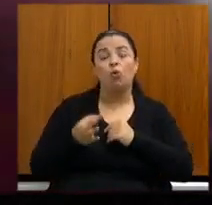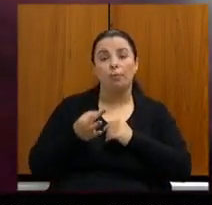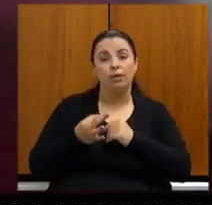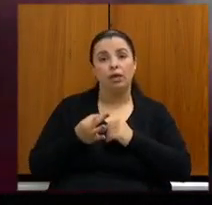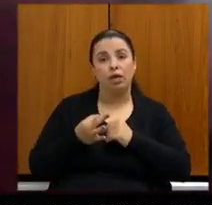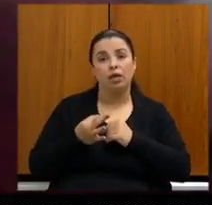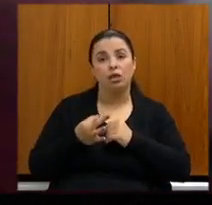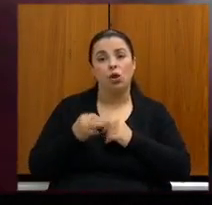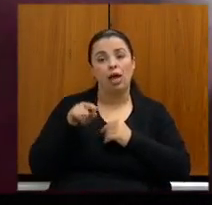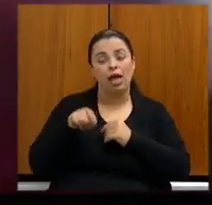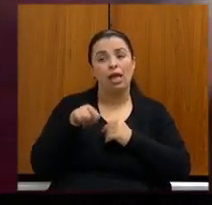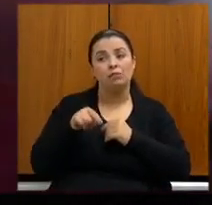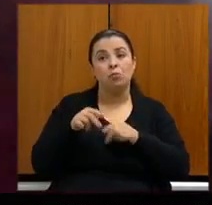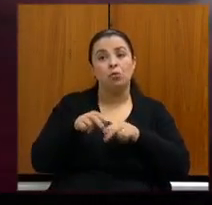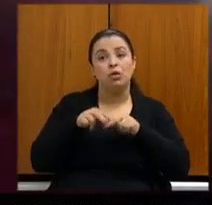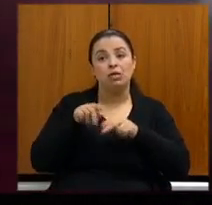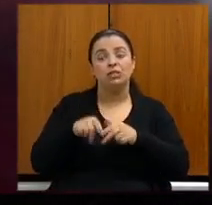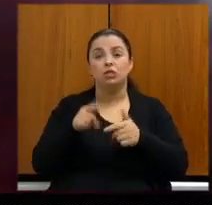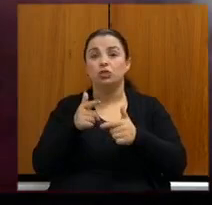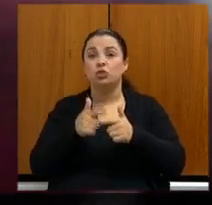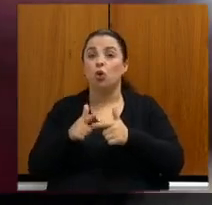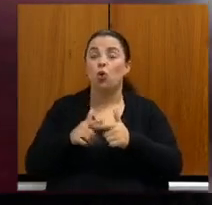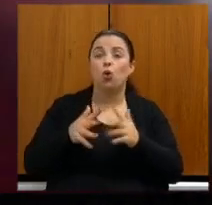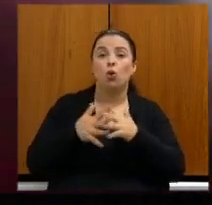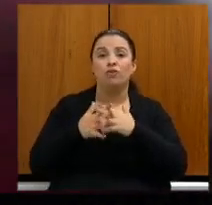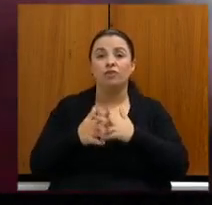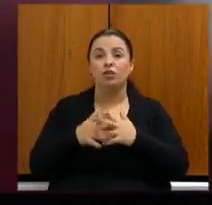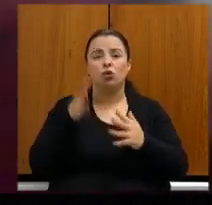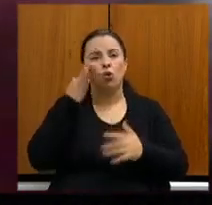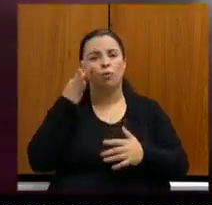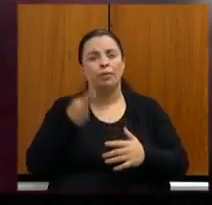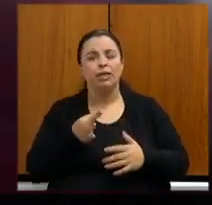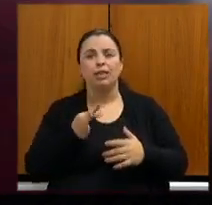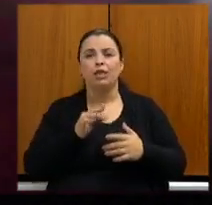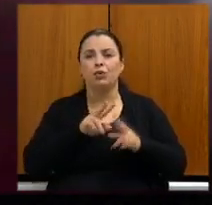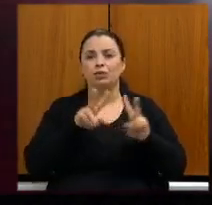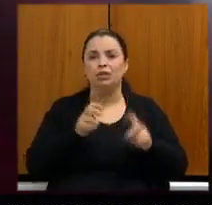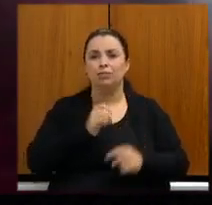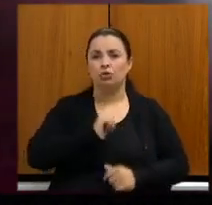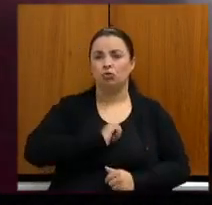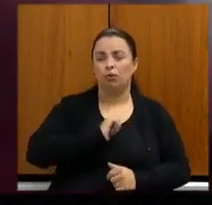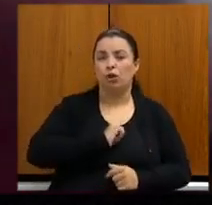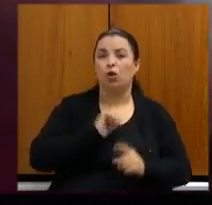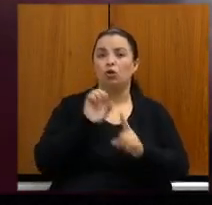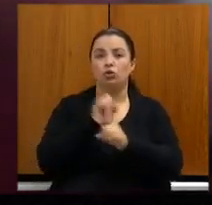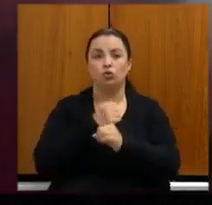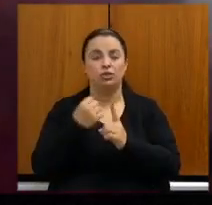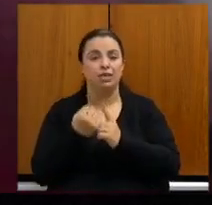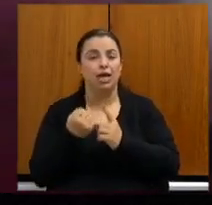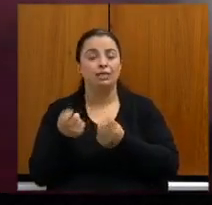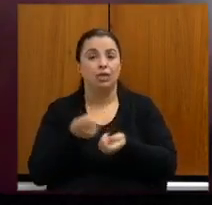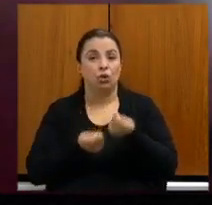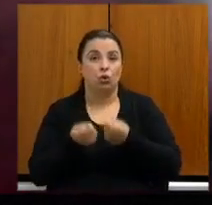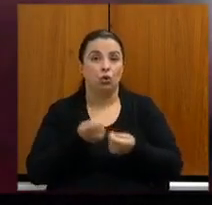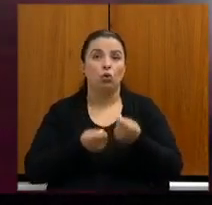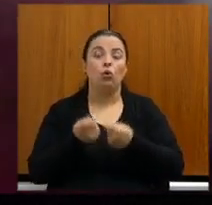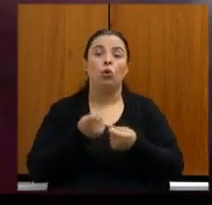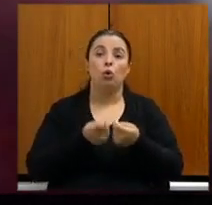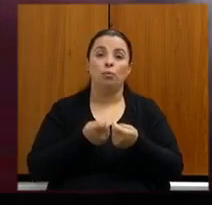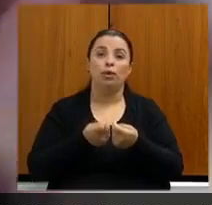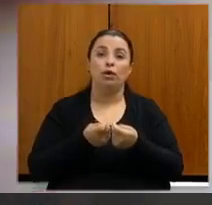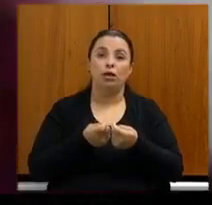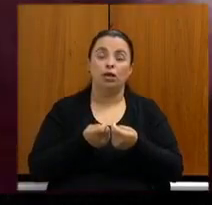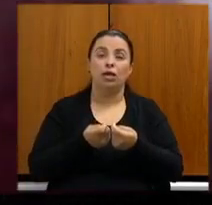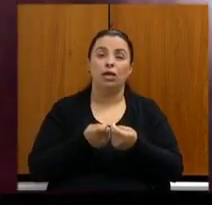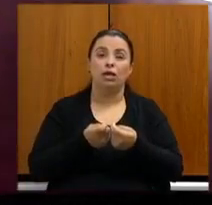daqueles conflitos né compreender as questões antropológicas sociais econômicas que envolvem aquele tipo de